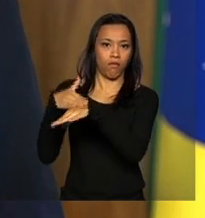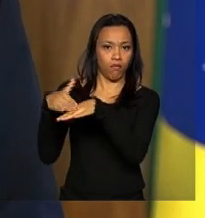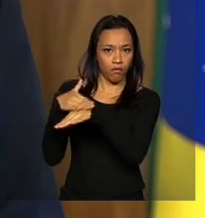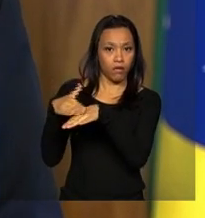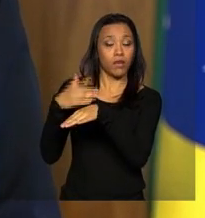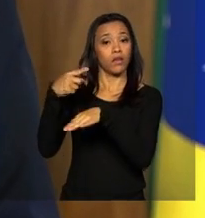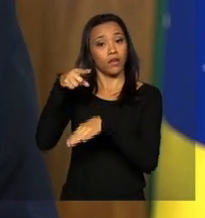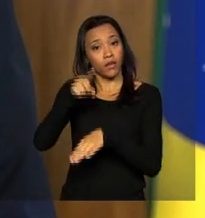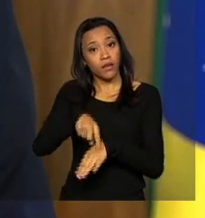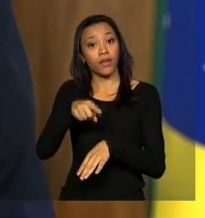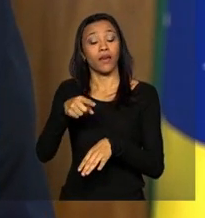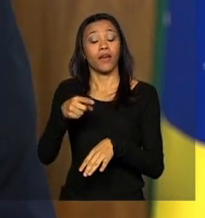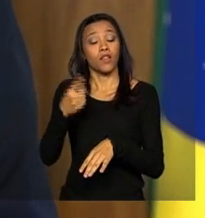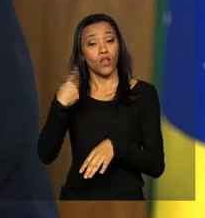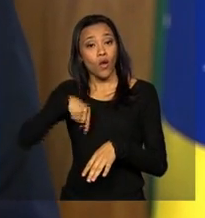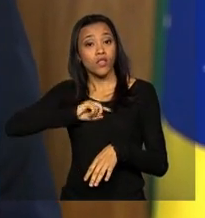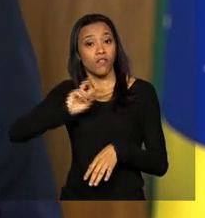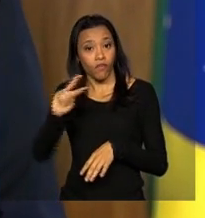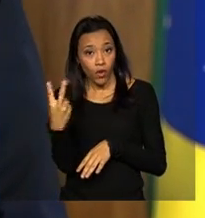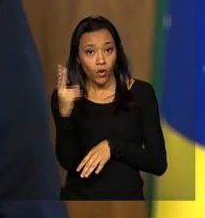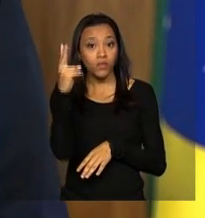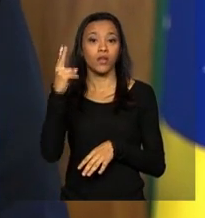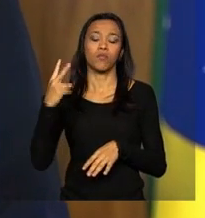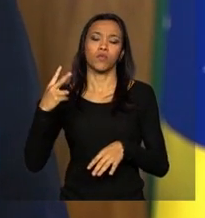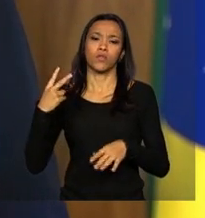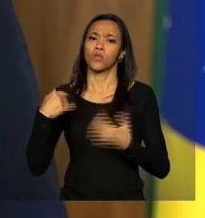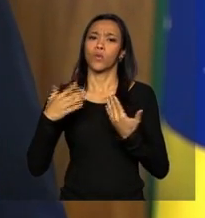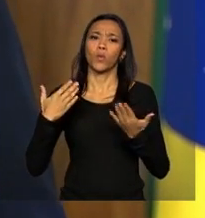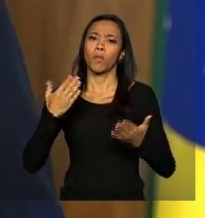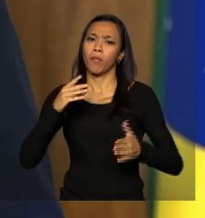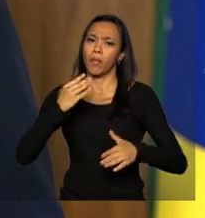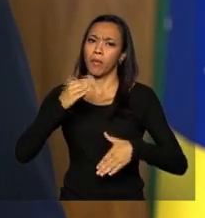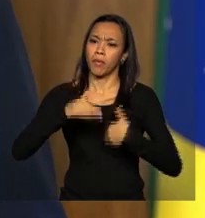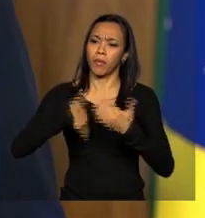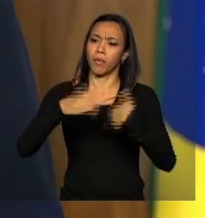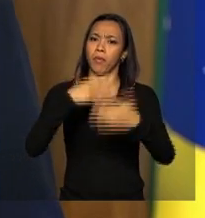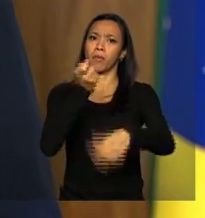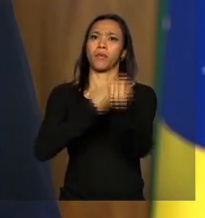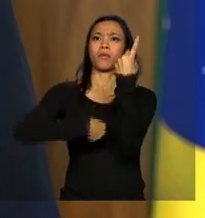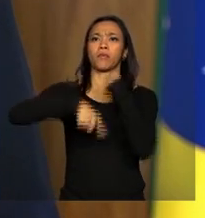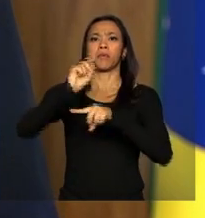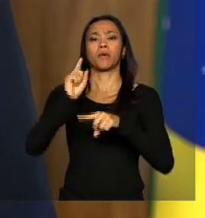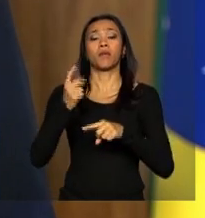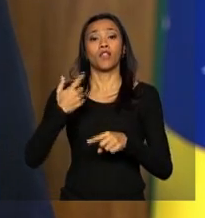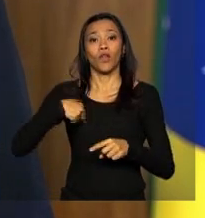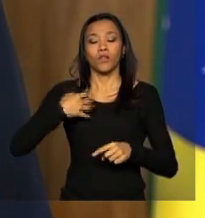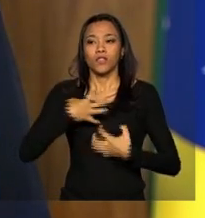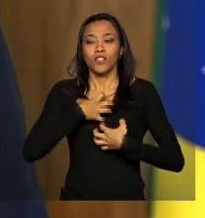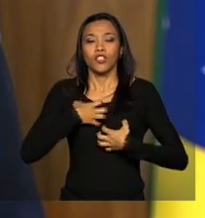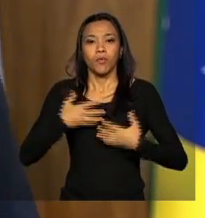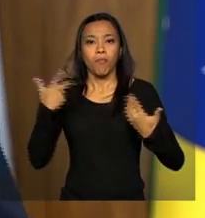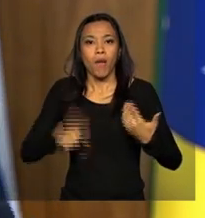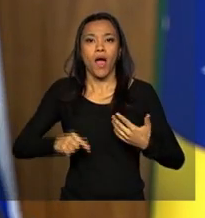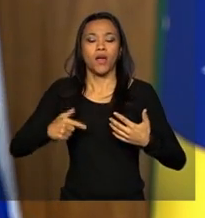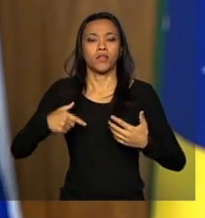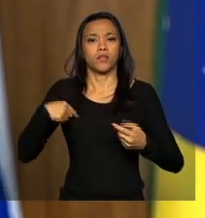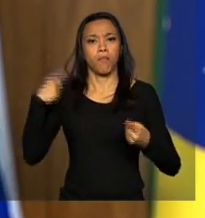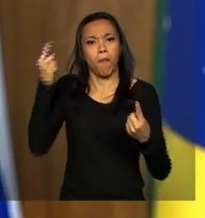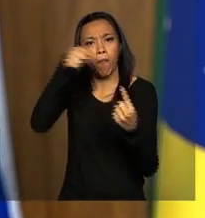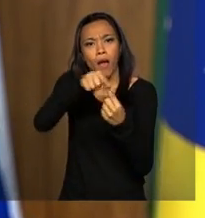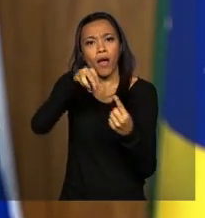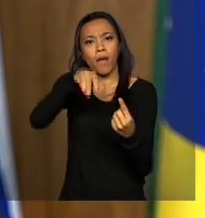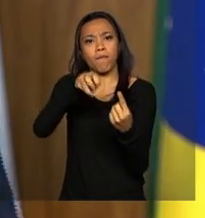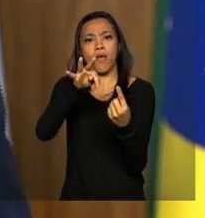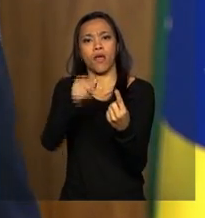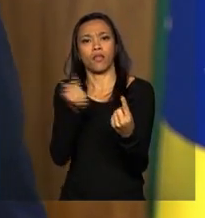damos valor aos progressos em andamento, nós nos sentimos estimulados ao mesmo tempo em avançar para novas metas e nos